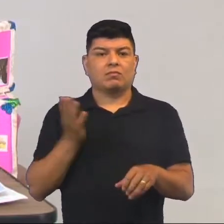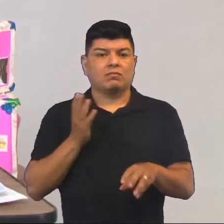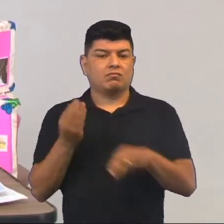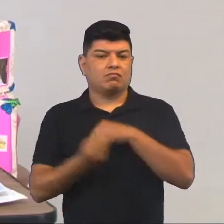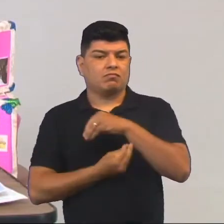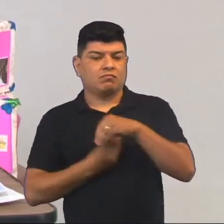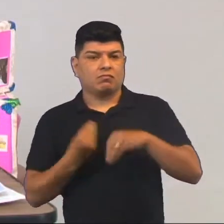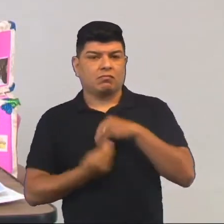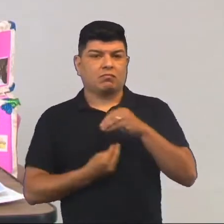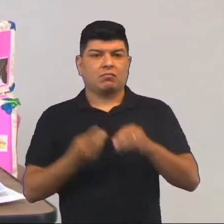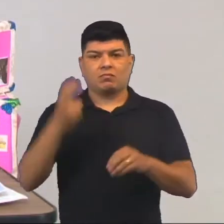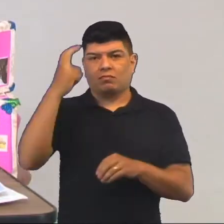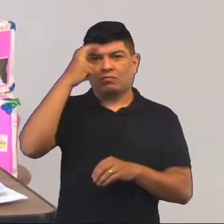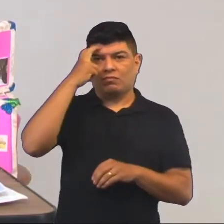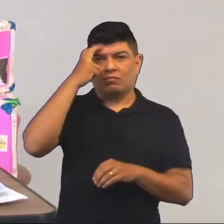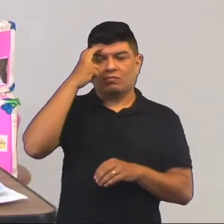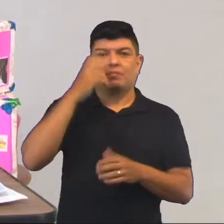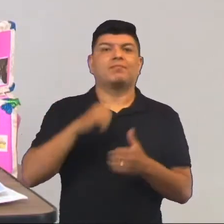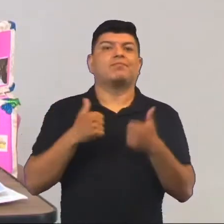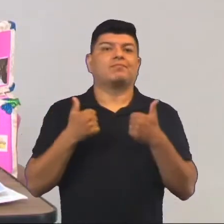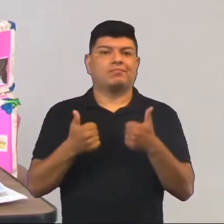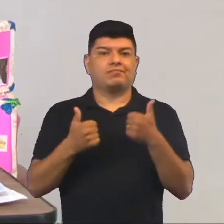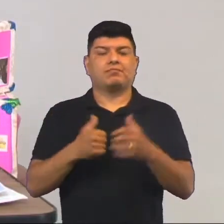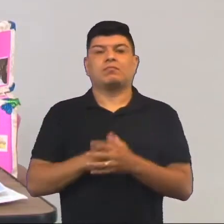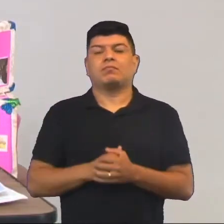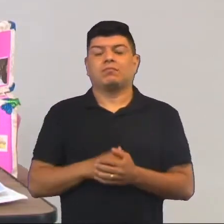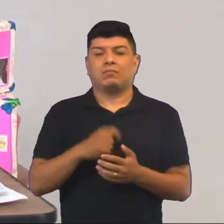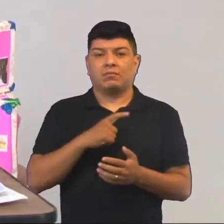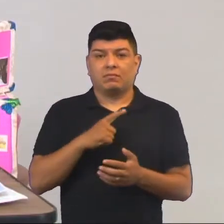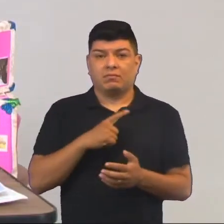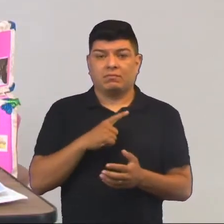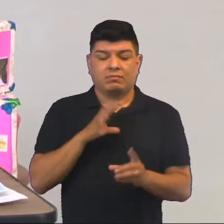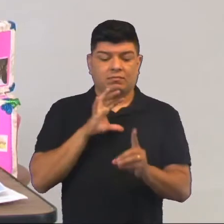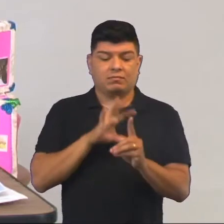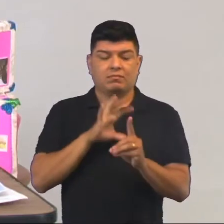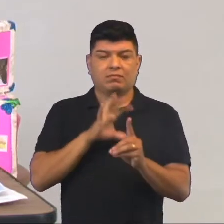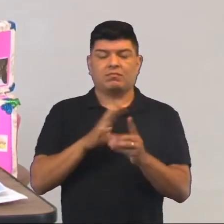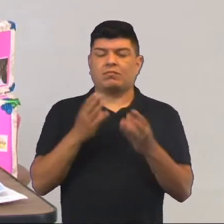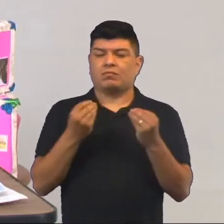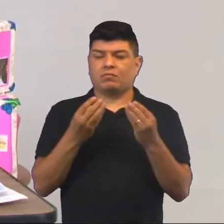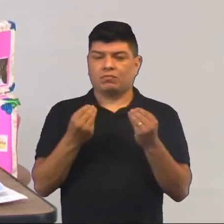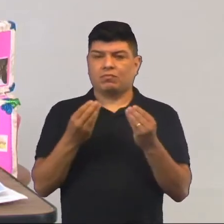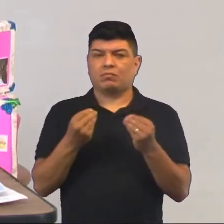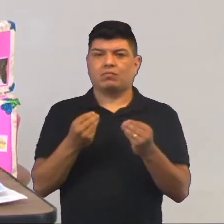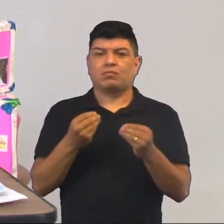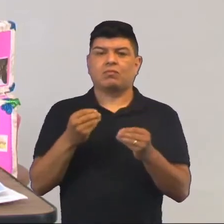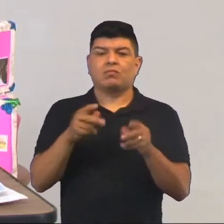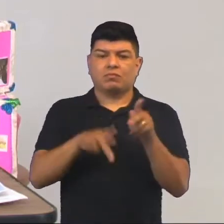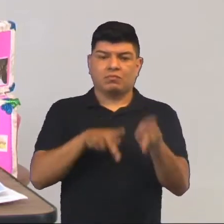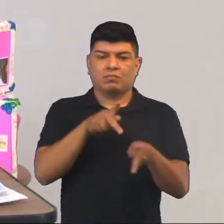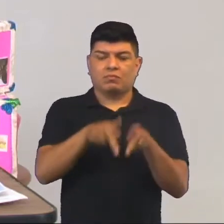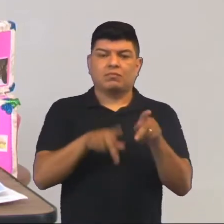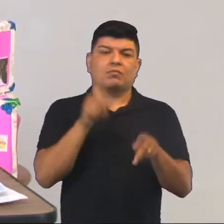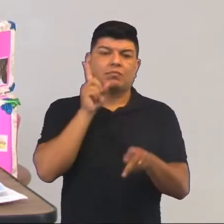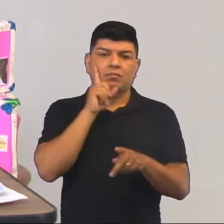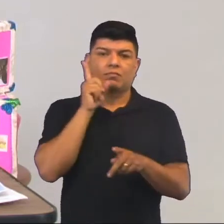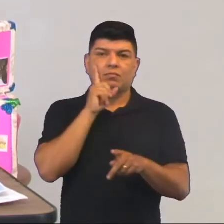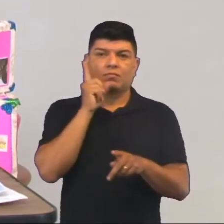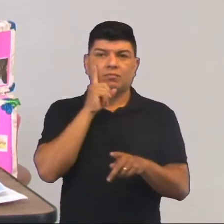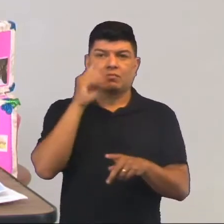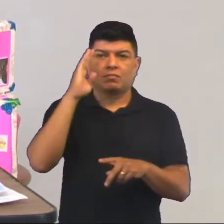rico em cultura, certo? Temos aí a influência de muitos povos no nosso dia a